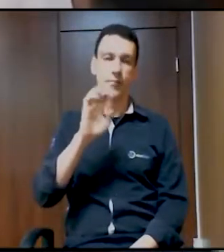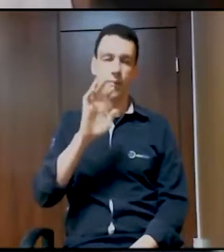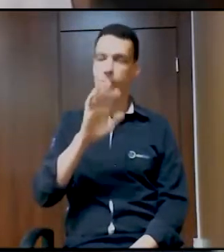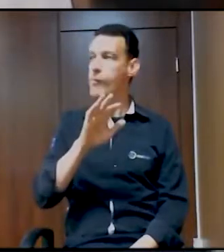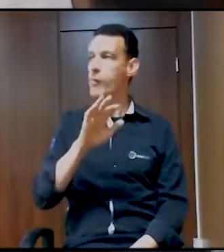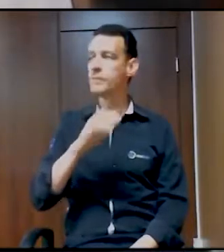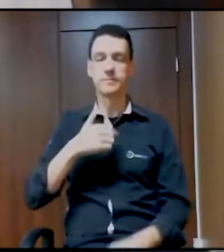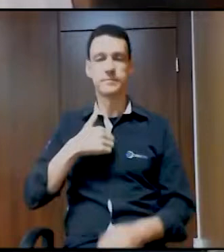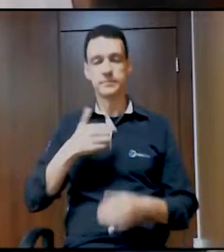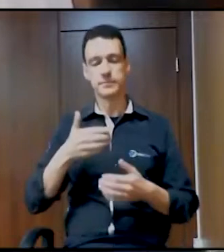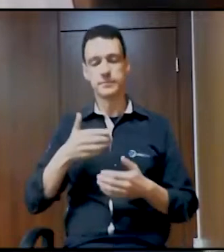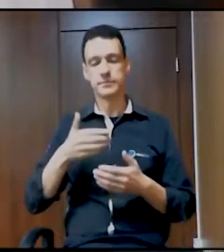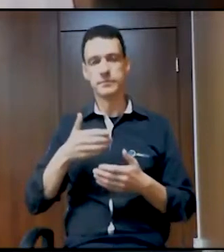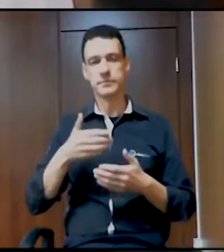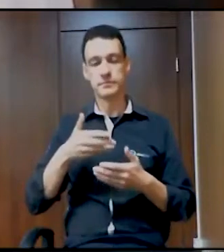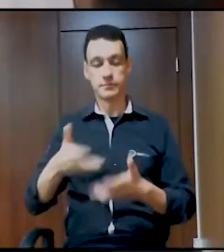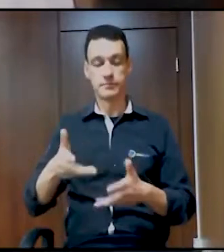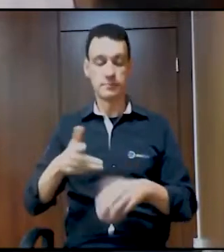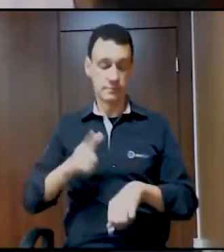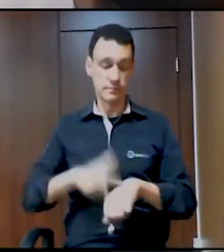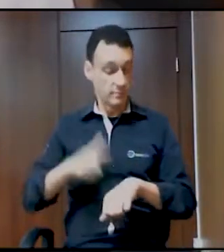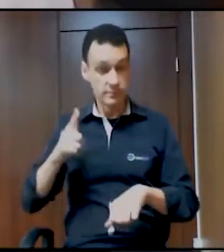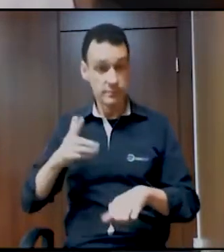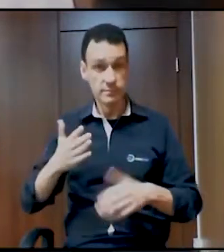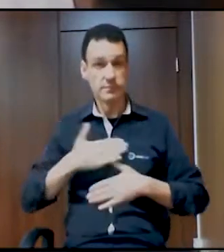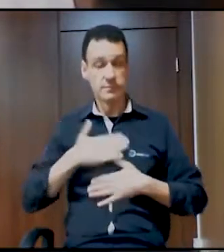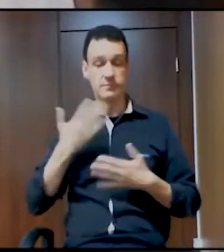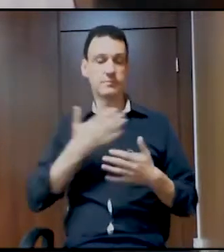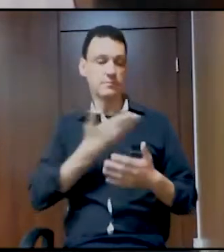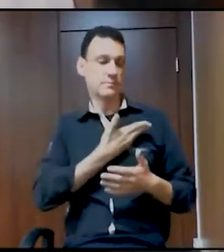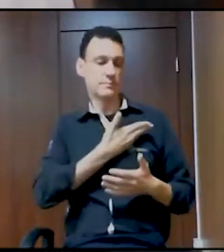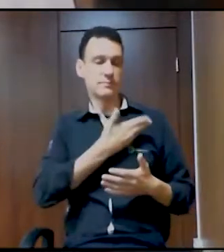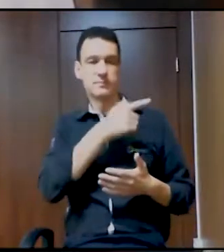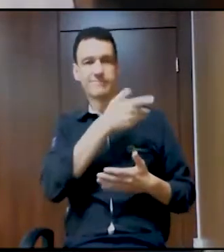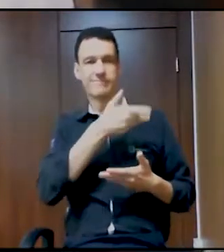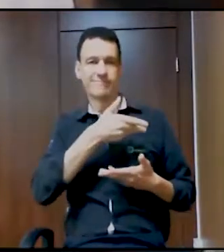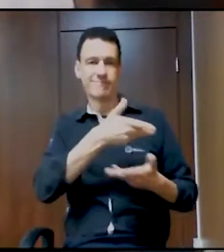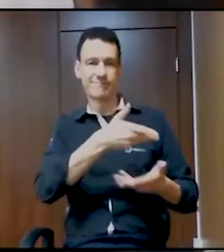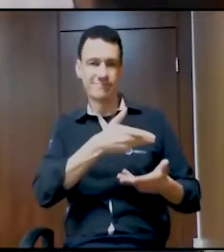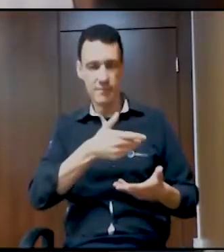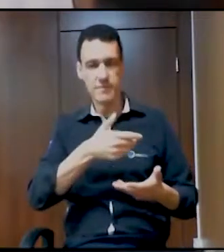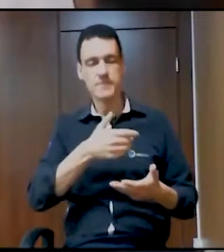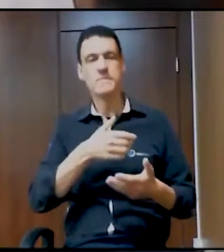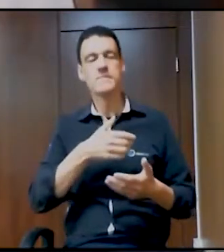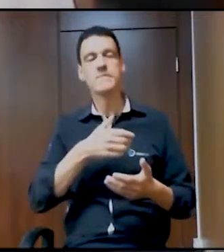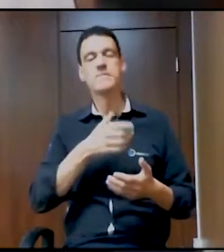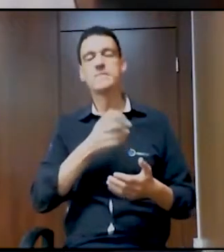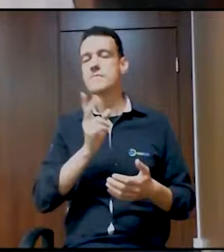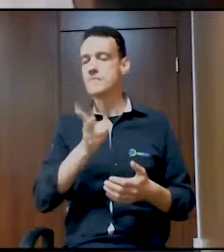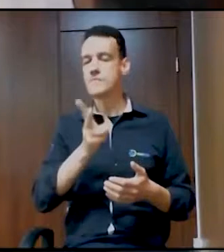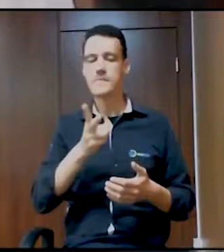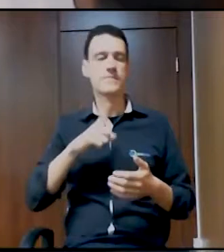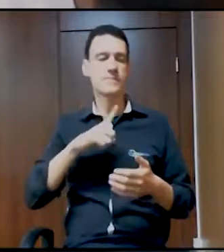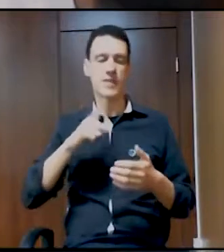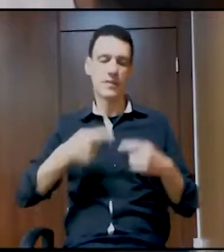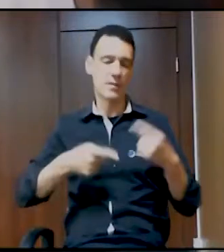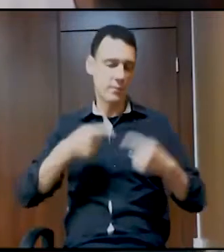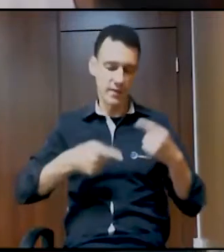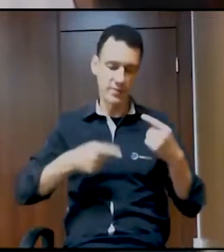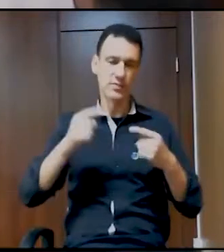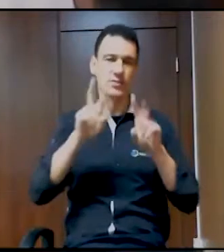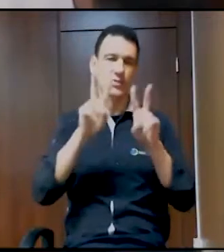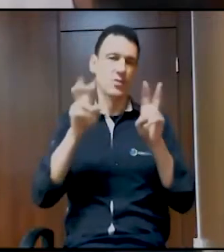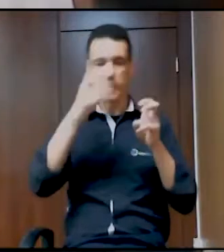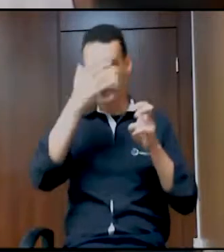Eu fui convidada assim em cima da hora, com a companheira que estava aqui. E sempre que tiver algum debate falando de